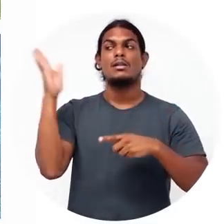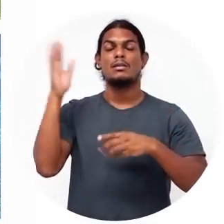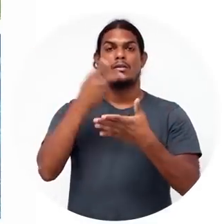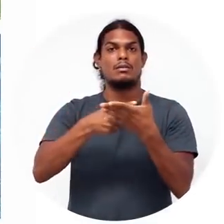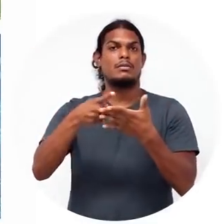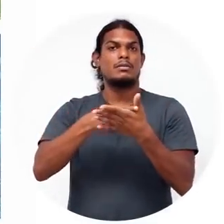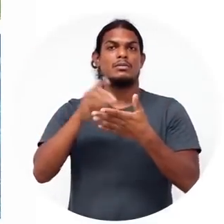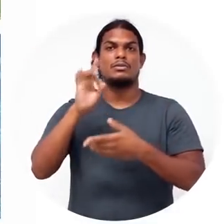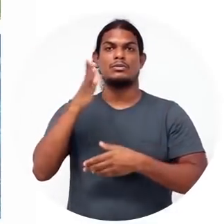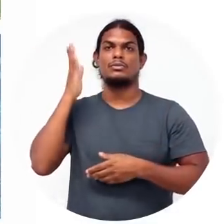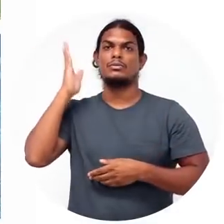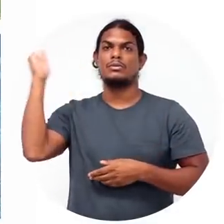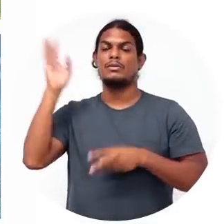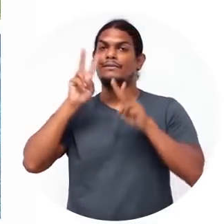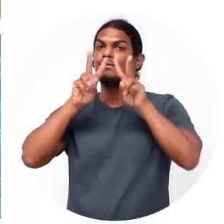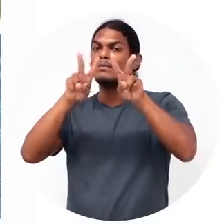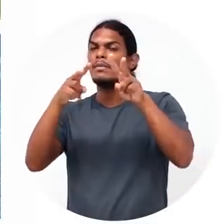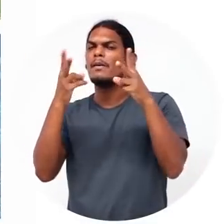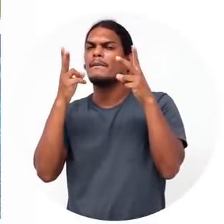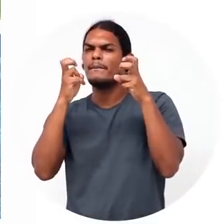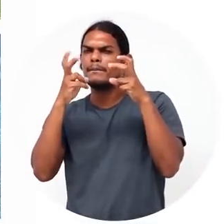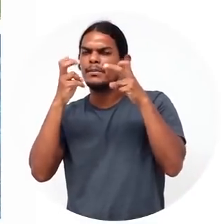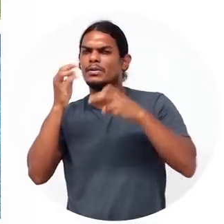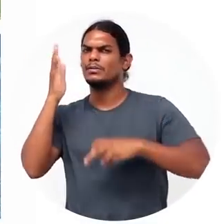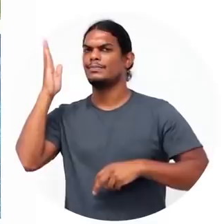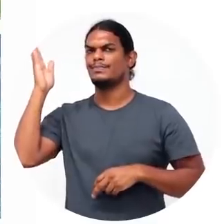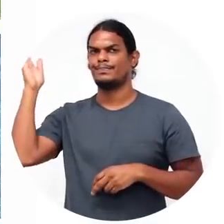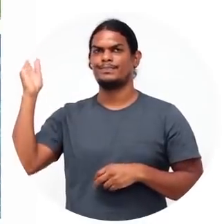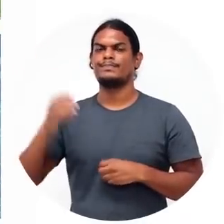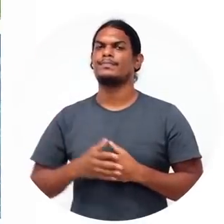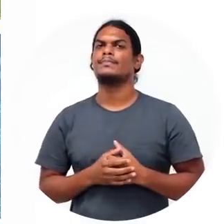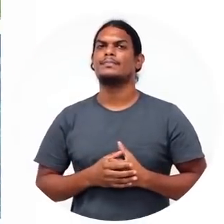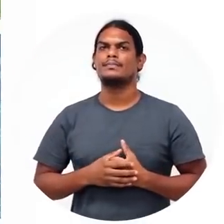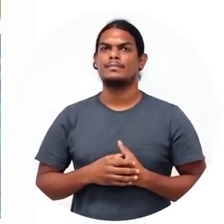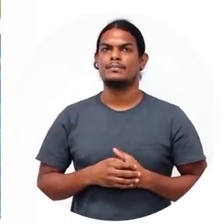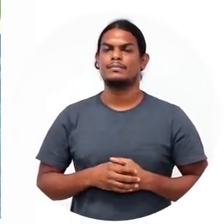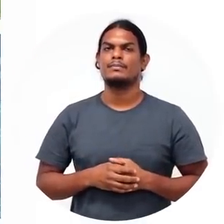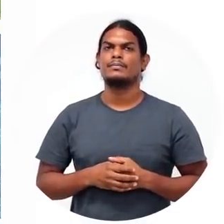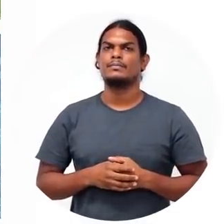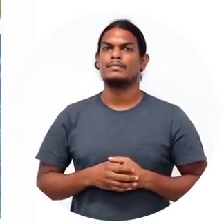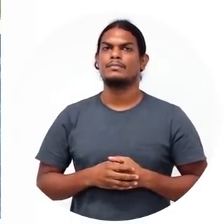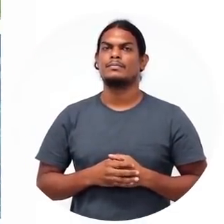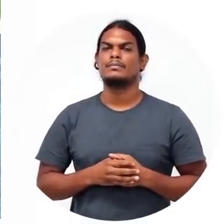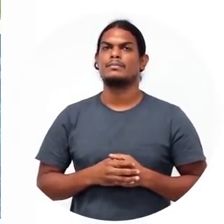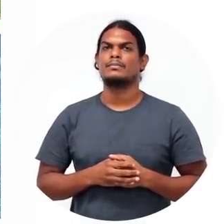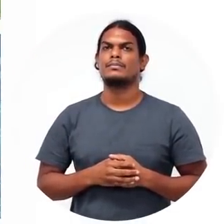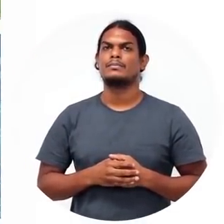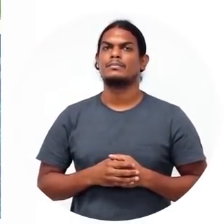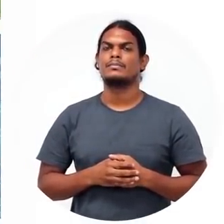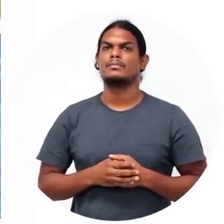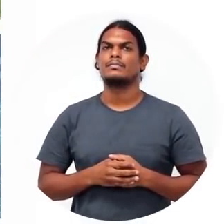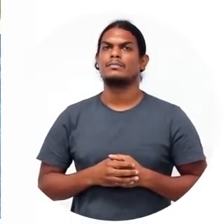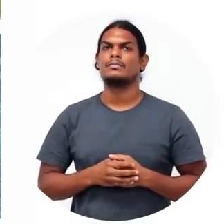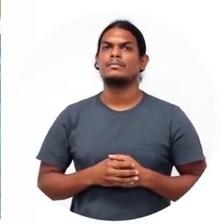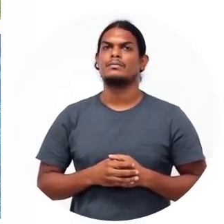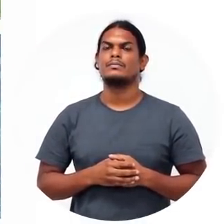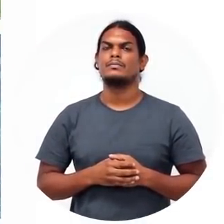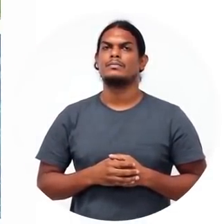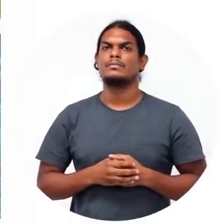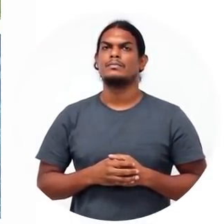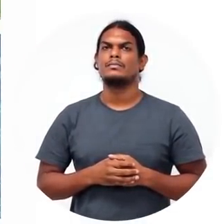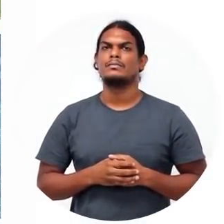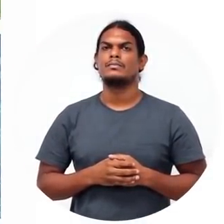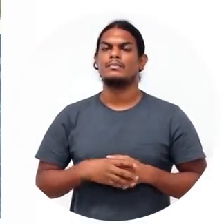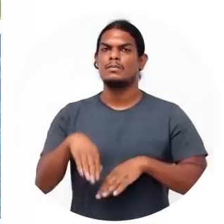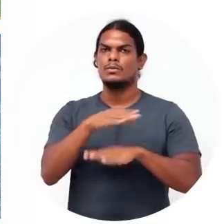algumas imagens que só de olhar as imagens a gente já se sente mais relaxado, mais tranquilizado. Todas as imagens envolvem